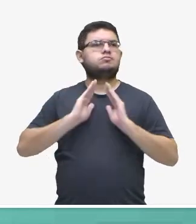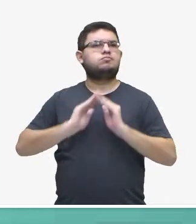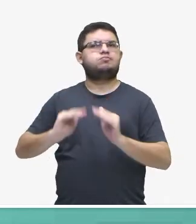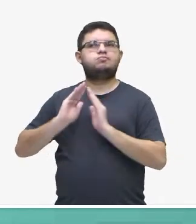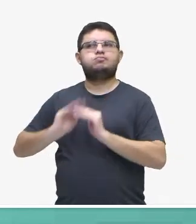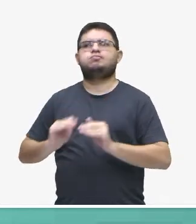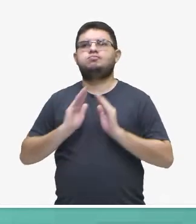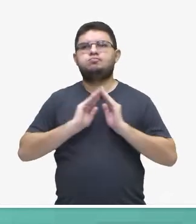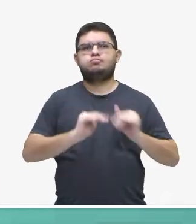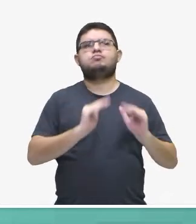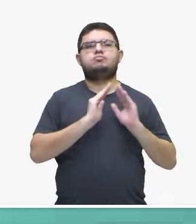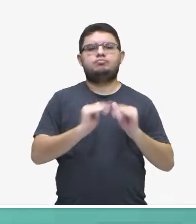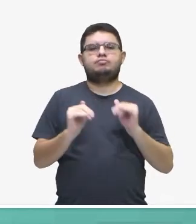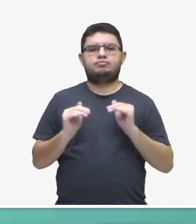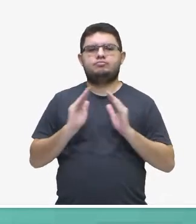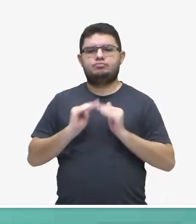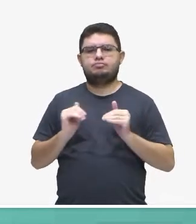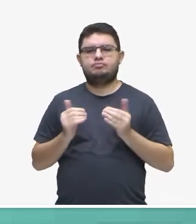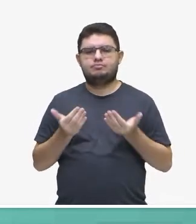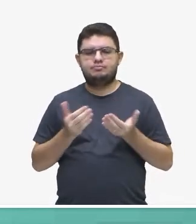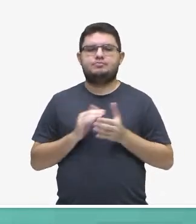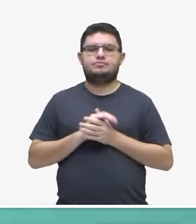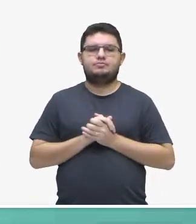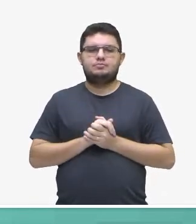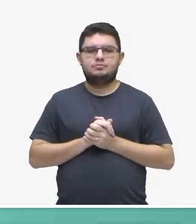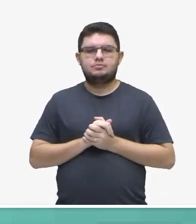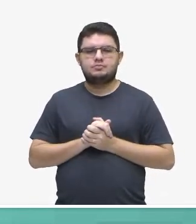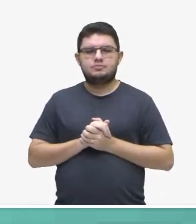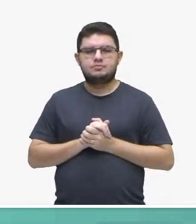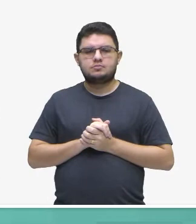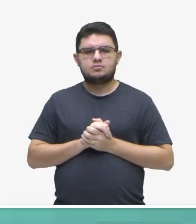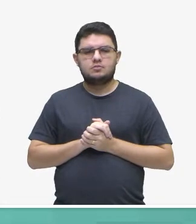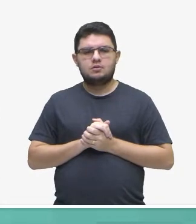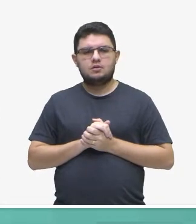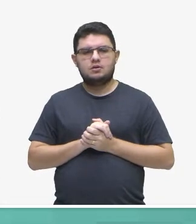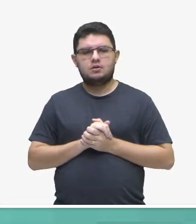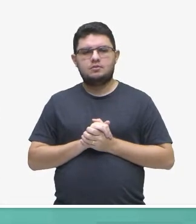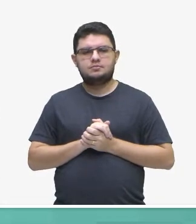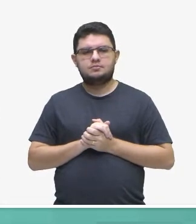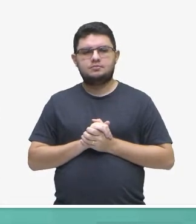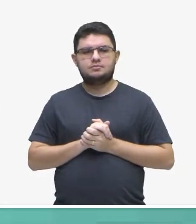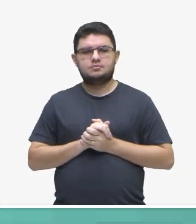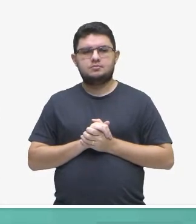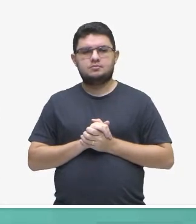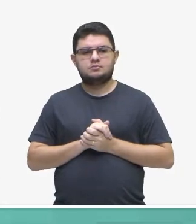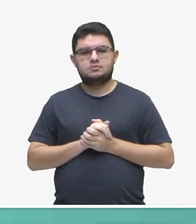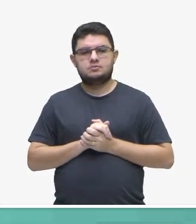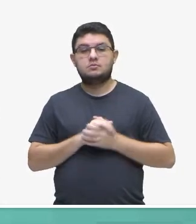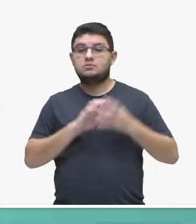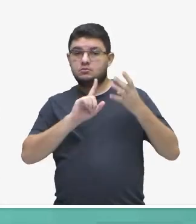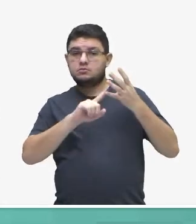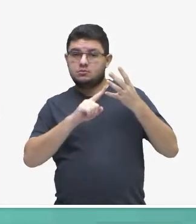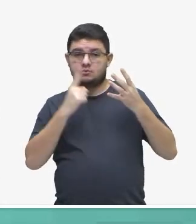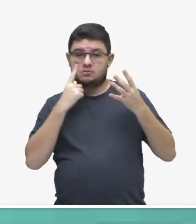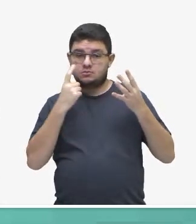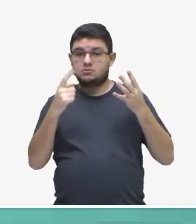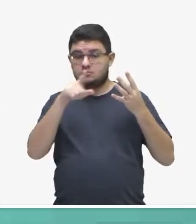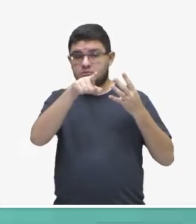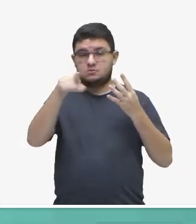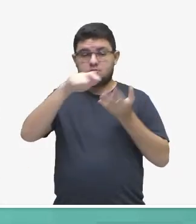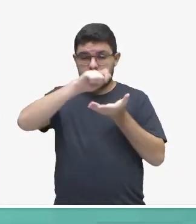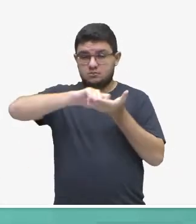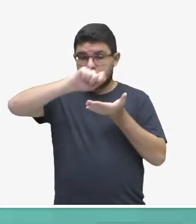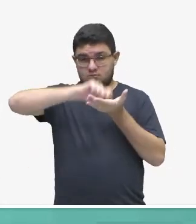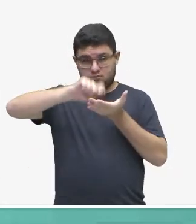mim, demanding too much from myself. Copiem essa expressão aí que ela é bem interessante. Demanding too much